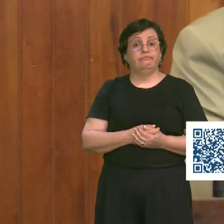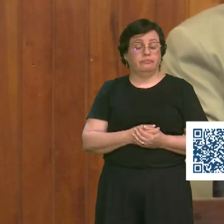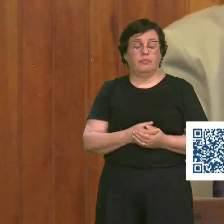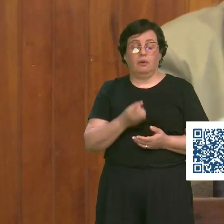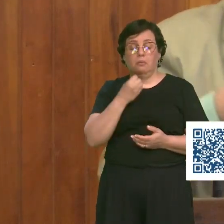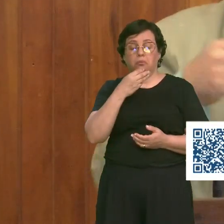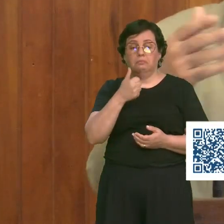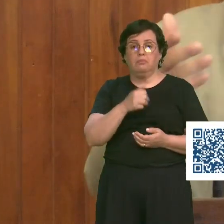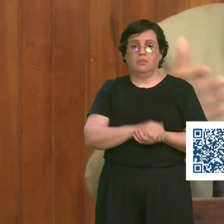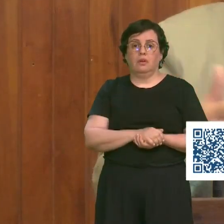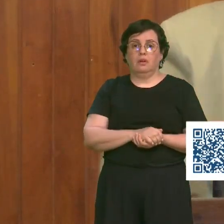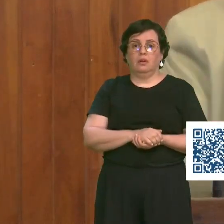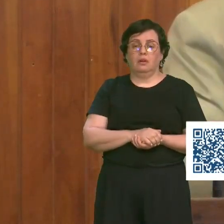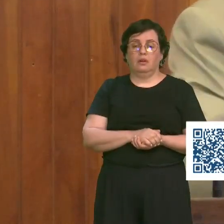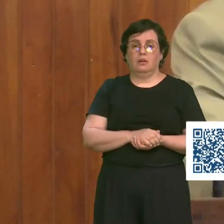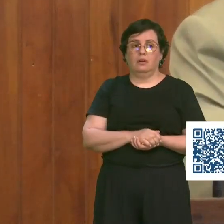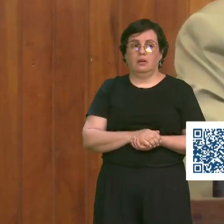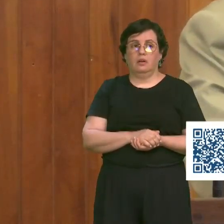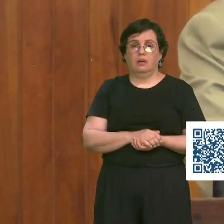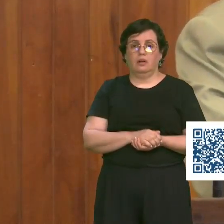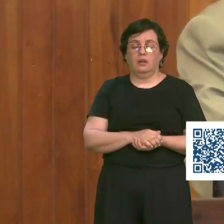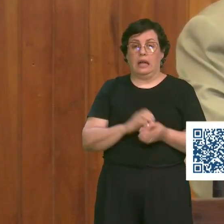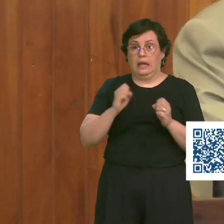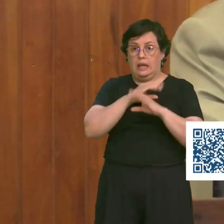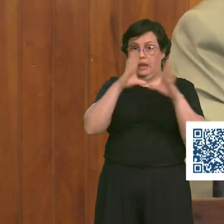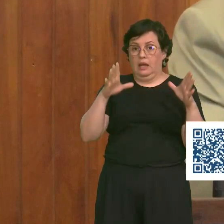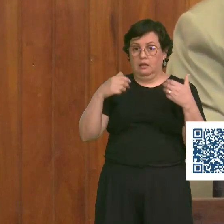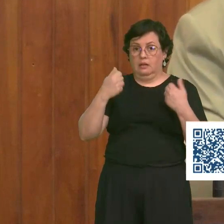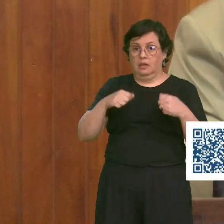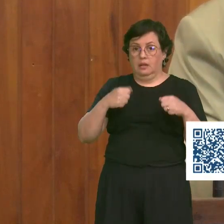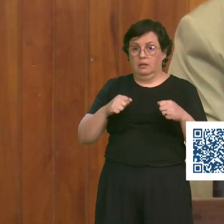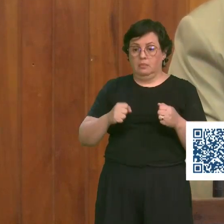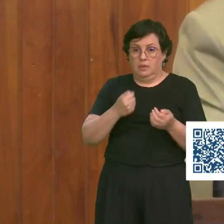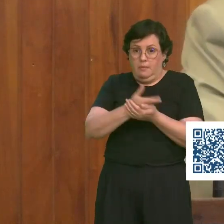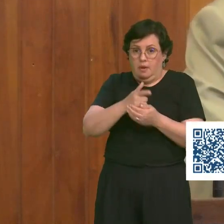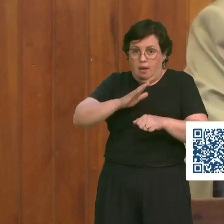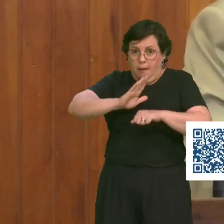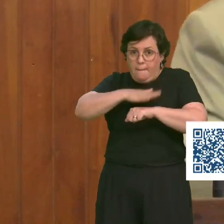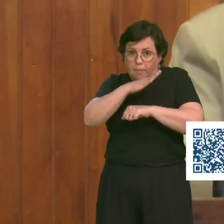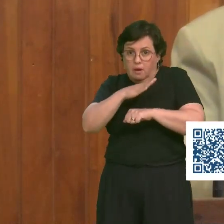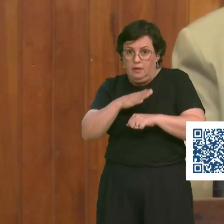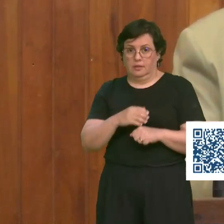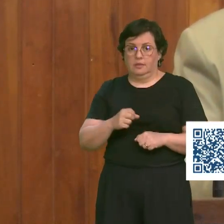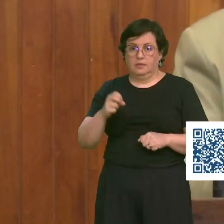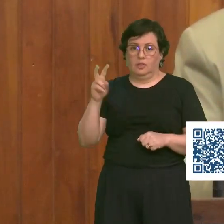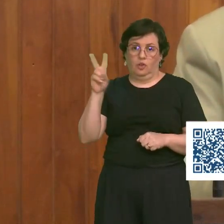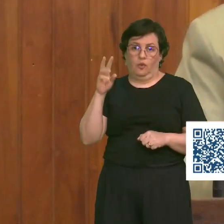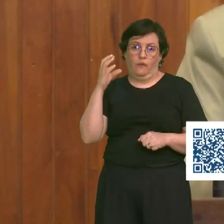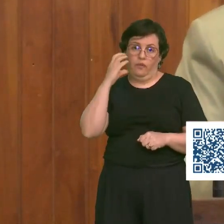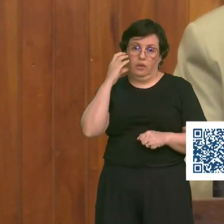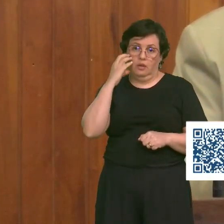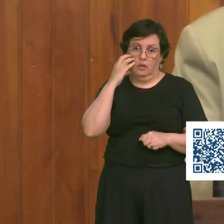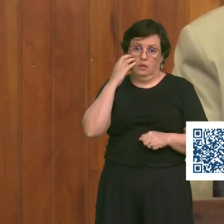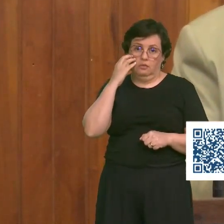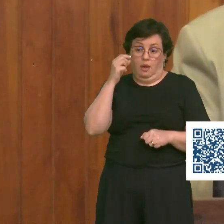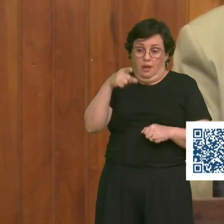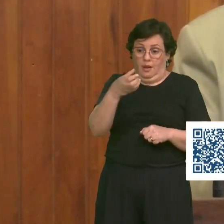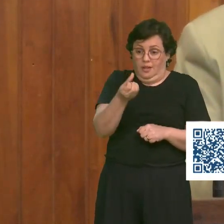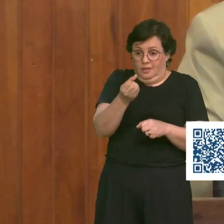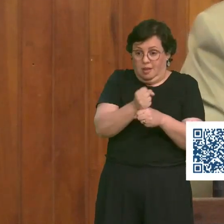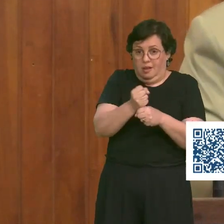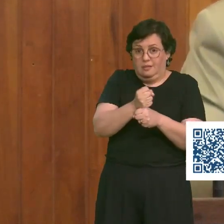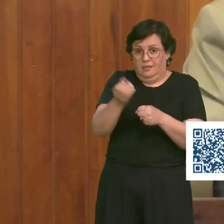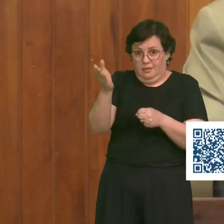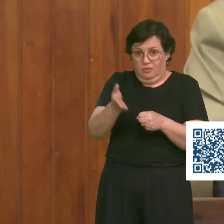tá bom ah foi o prefeito que óbvio que ele tem que investir mais que o Vinícius já está 6 anos no governo o outro ficou quatro é óbvio